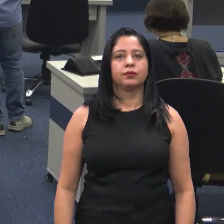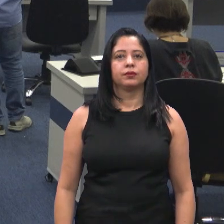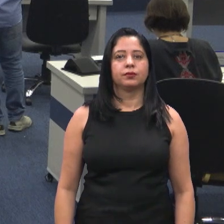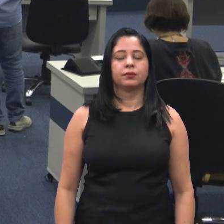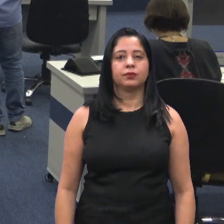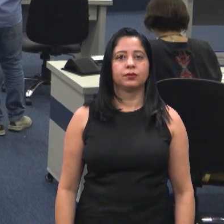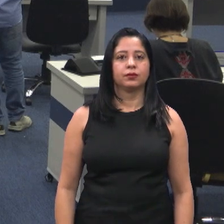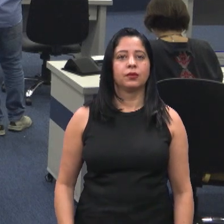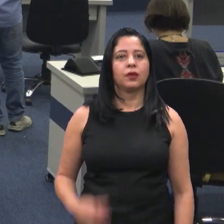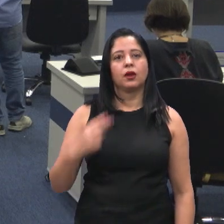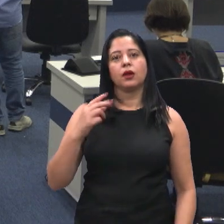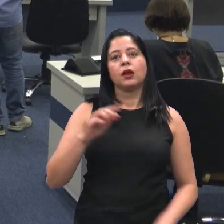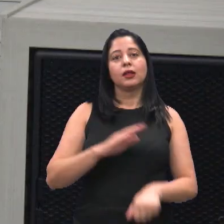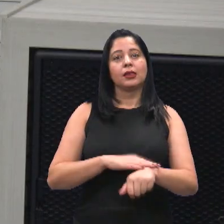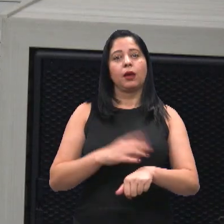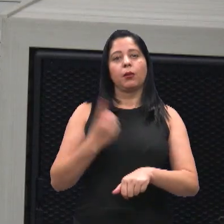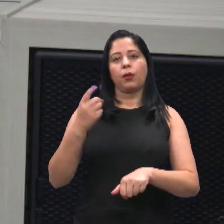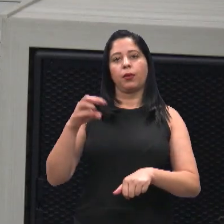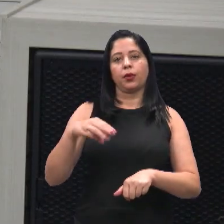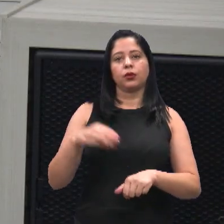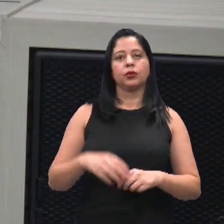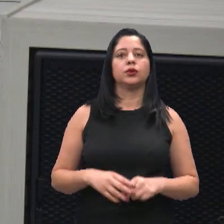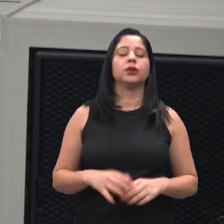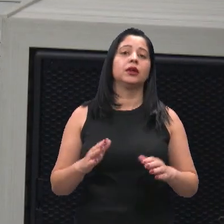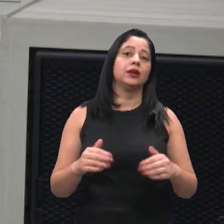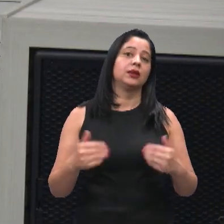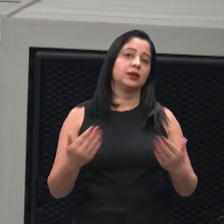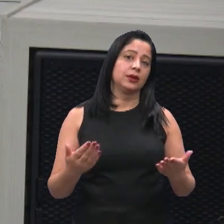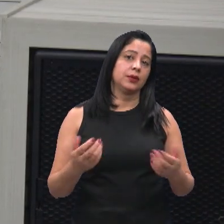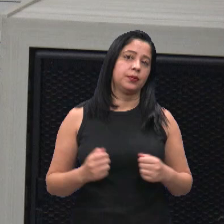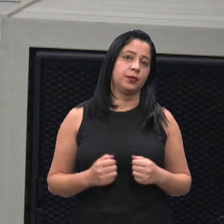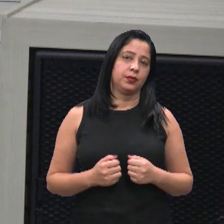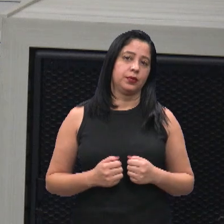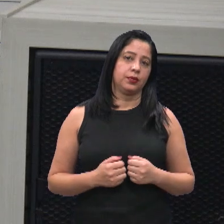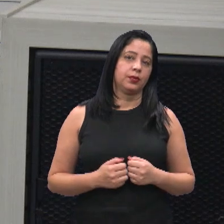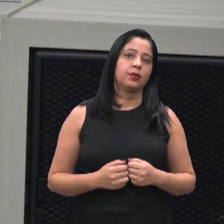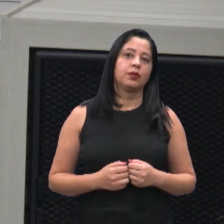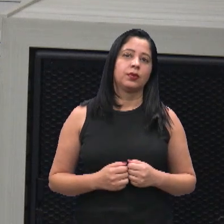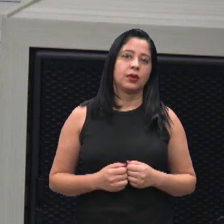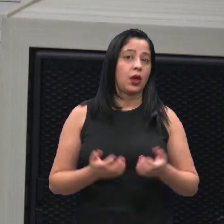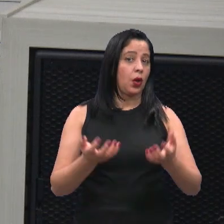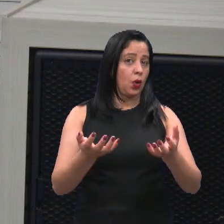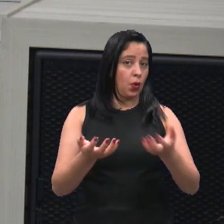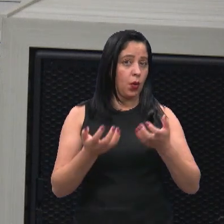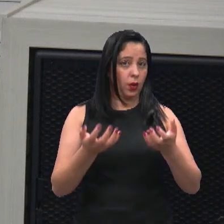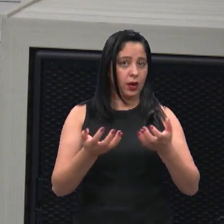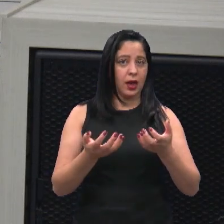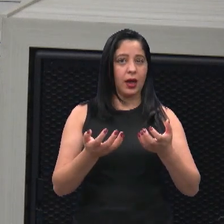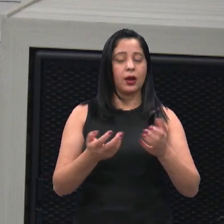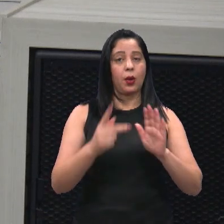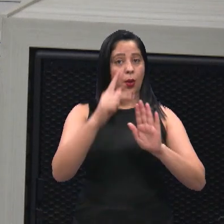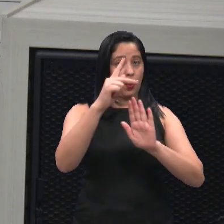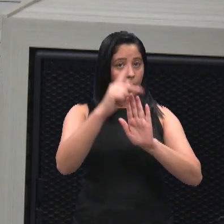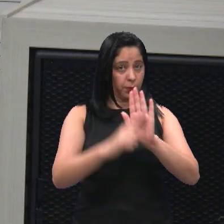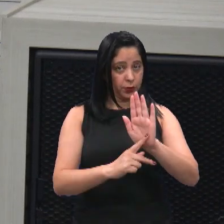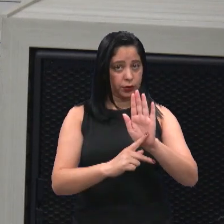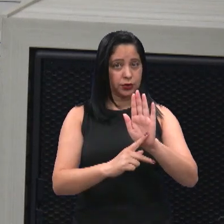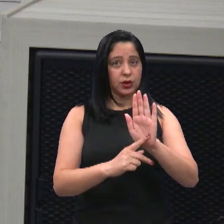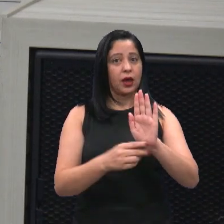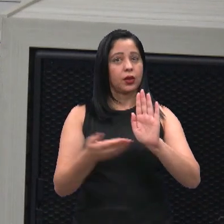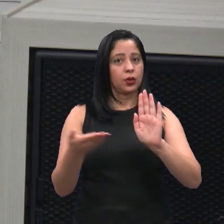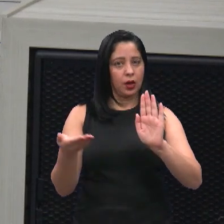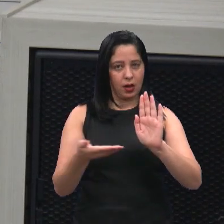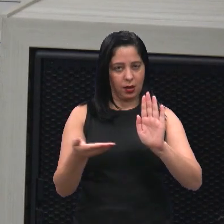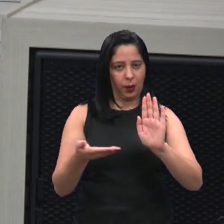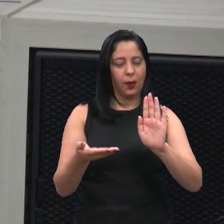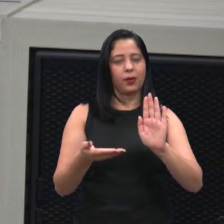Questão de ordem por tempo de 1 minuto. Senhor presidente, eu gostaria que o senhor colocasse esse projeto que passou agora à tramitação do vereador